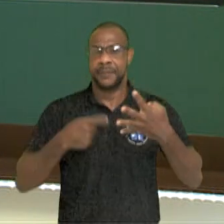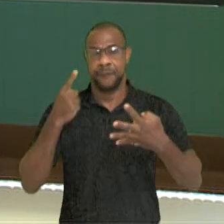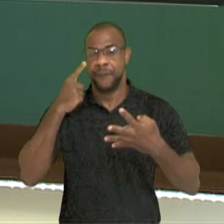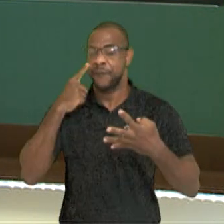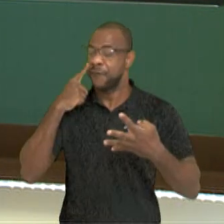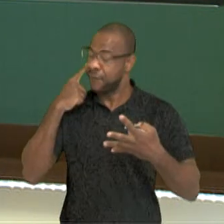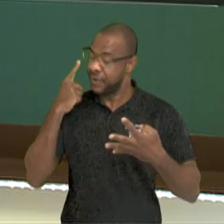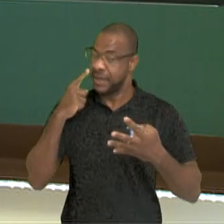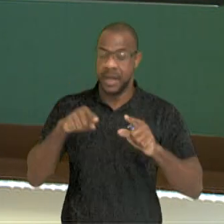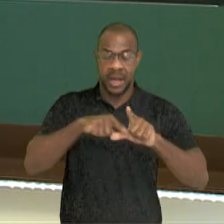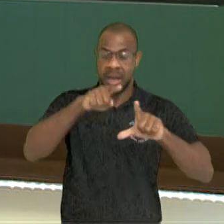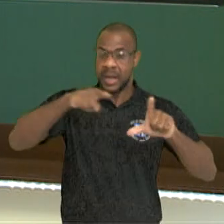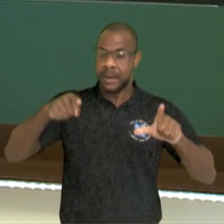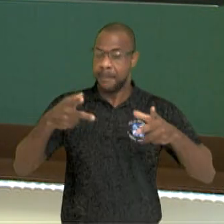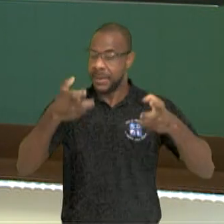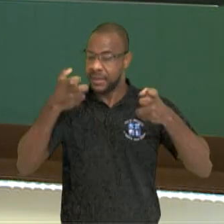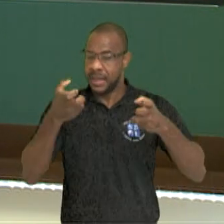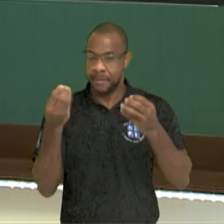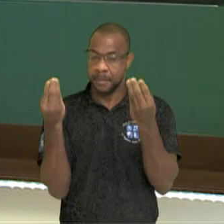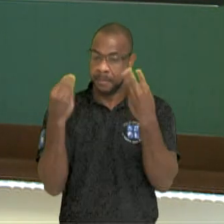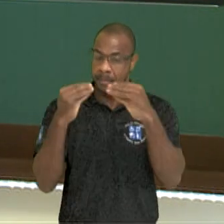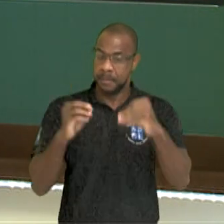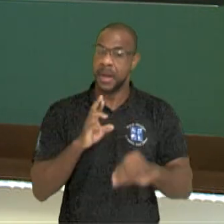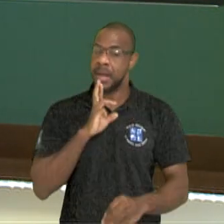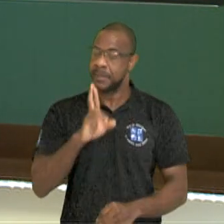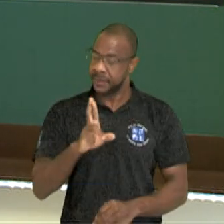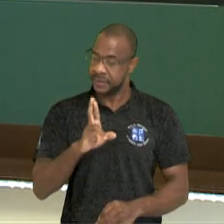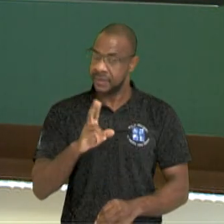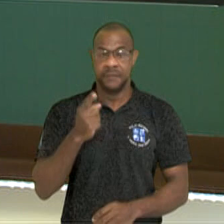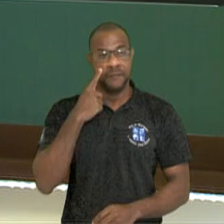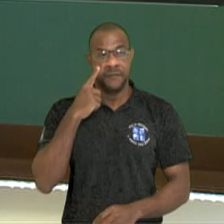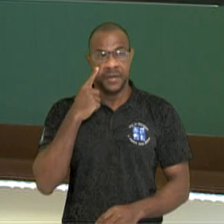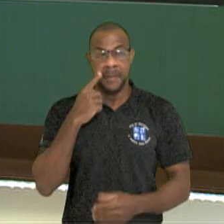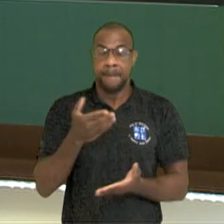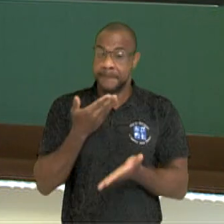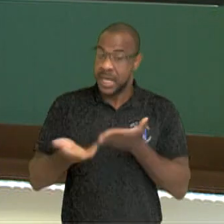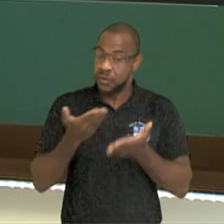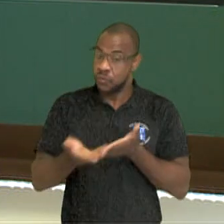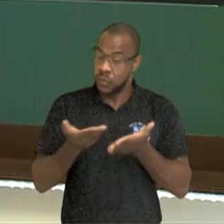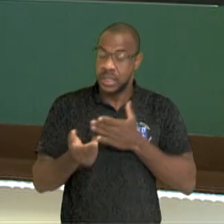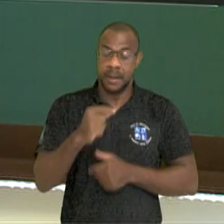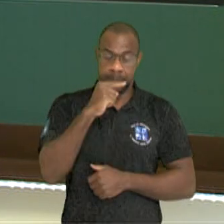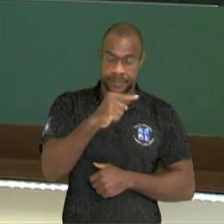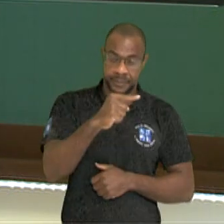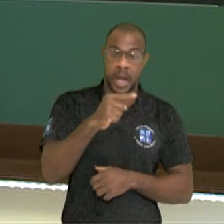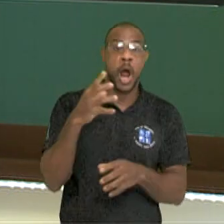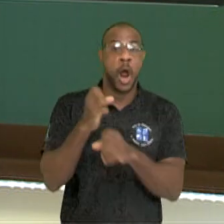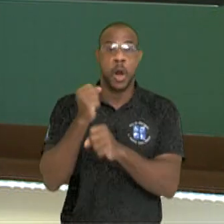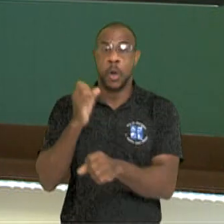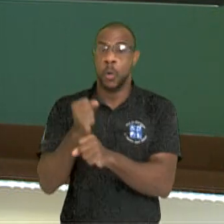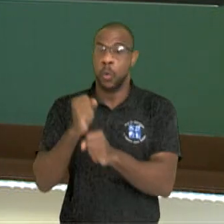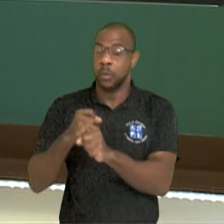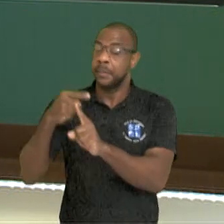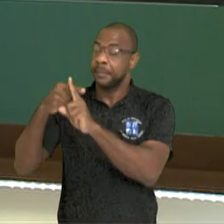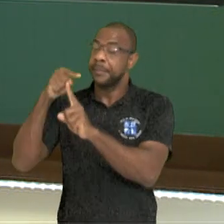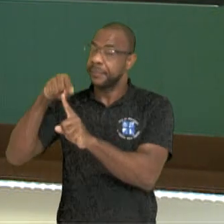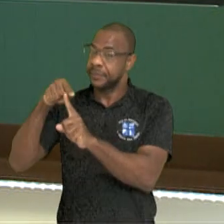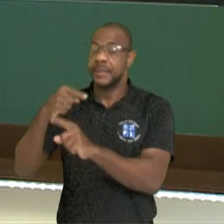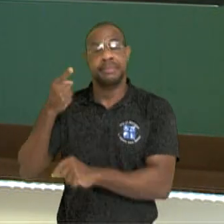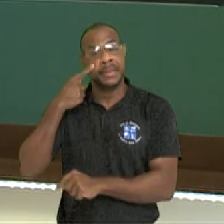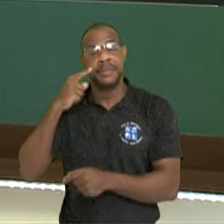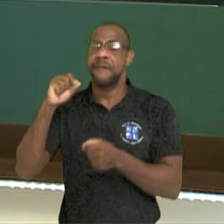associar a valores negativos e lucro, valores positivos. Então,